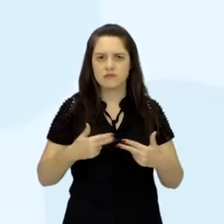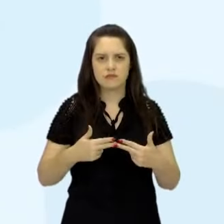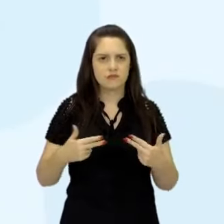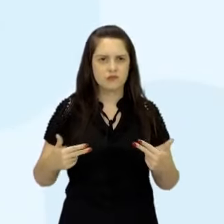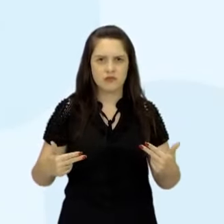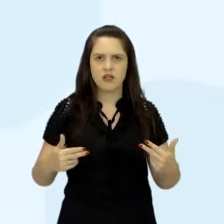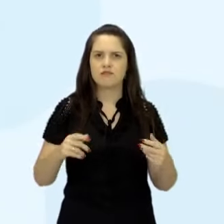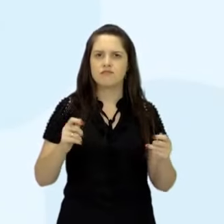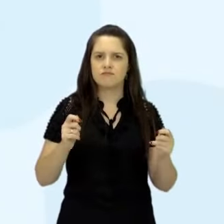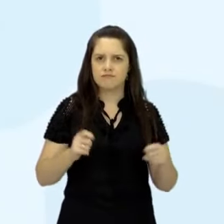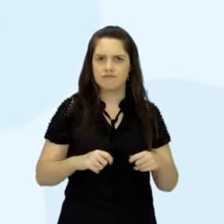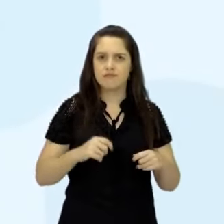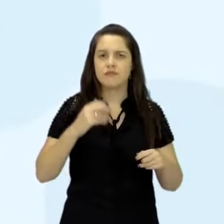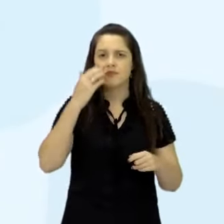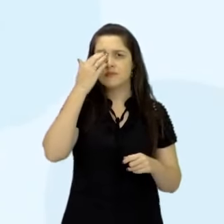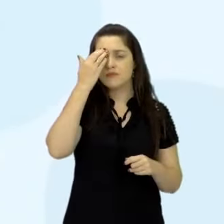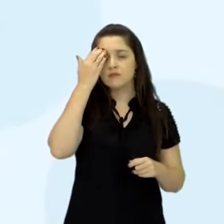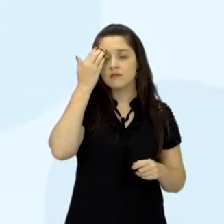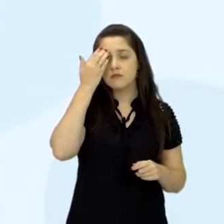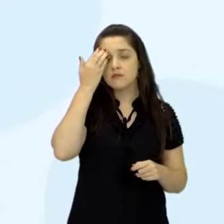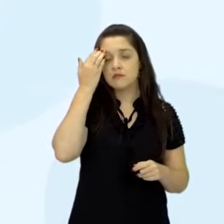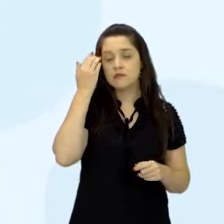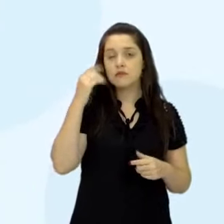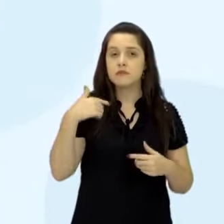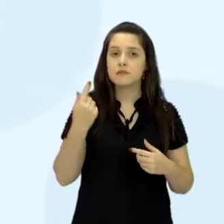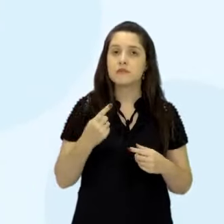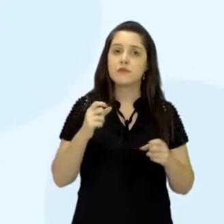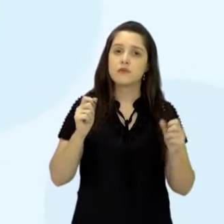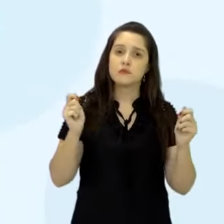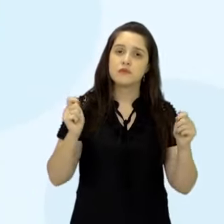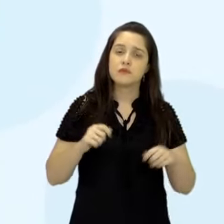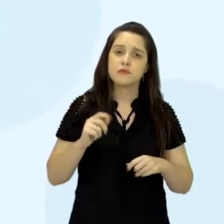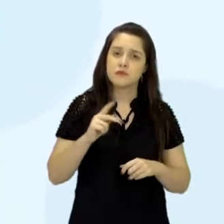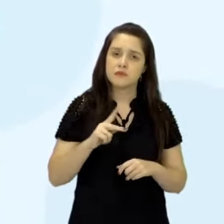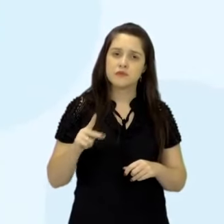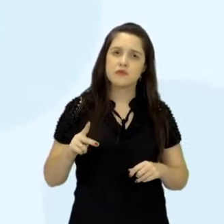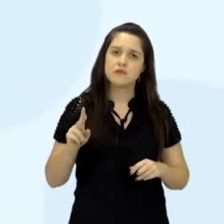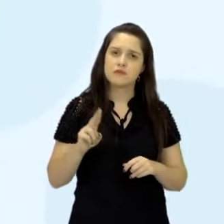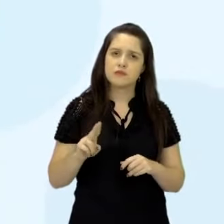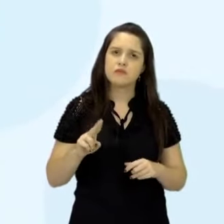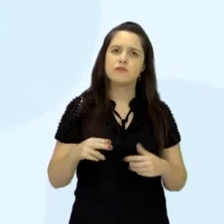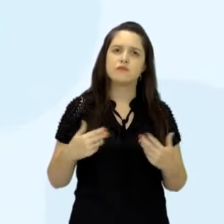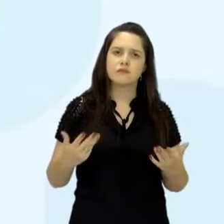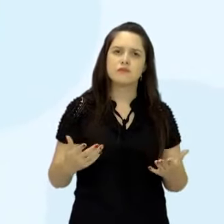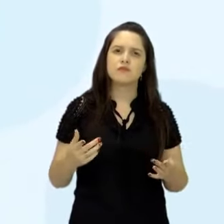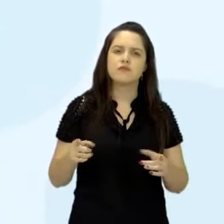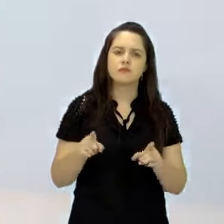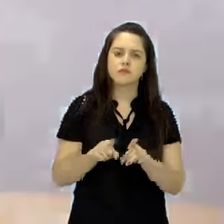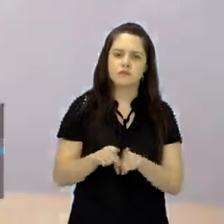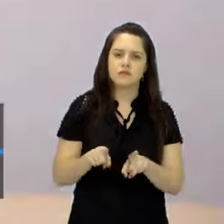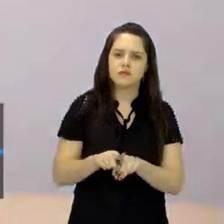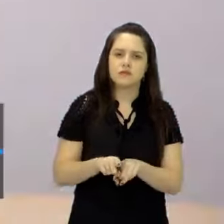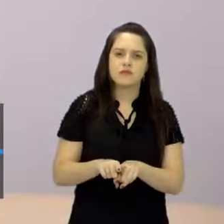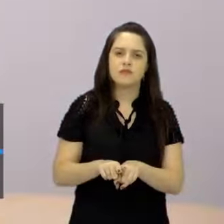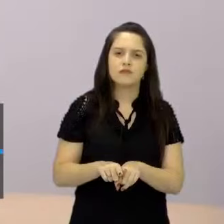ou conseguiria ir ler mentes. Imagina pro Anderson se você tivesse algum superpoder desses. Eu tenho o superpoder de aparecer do nada.